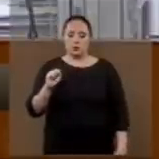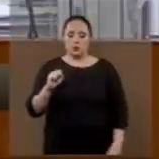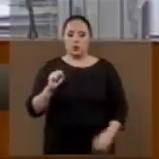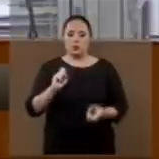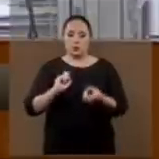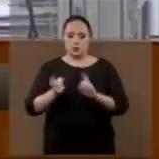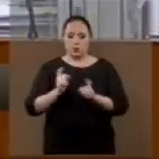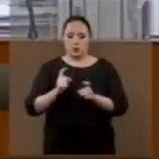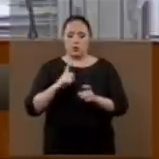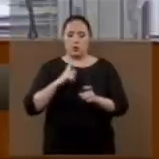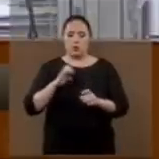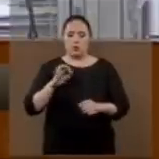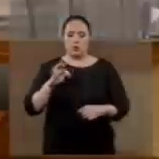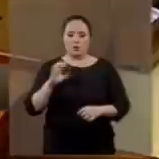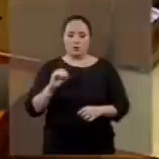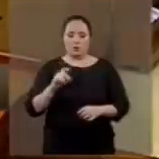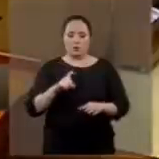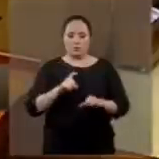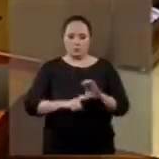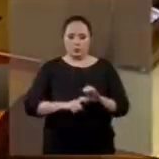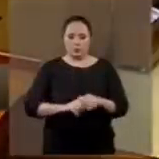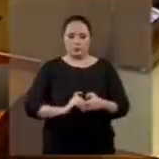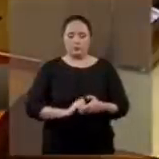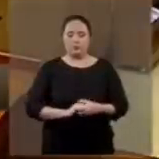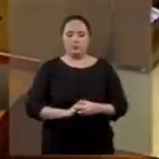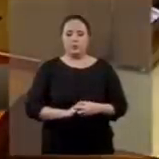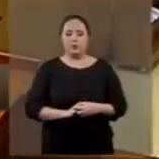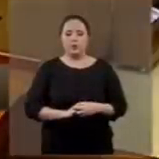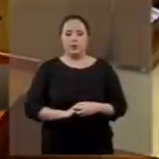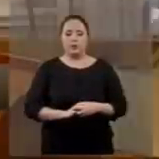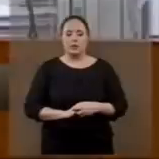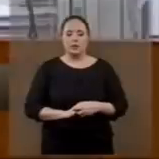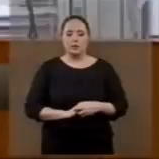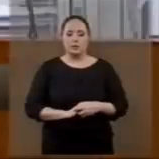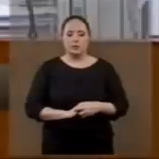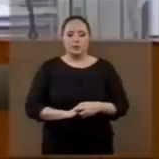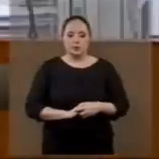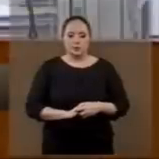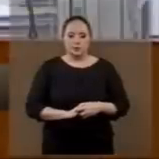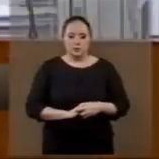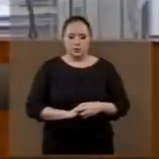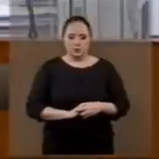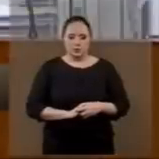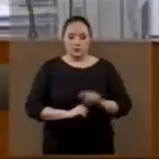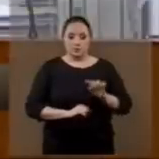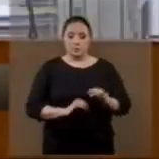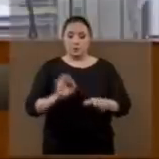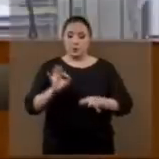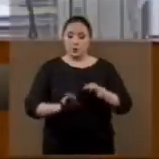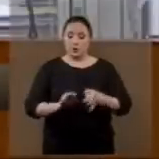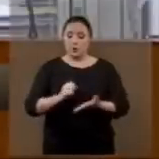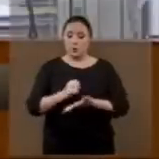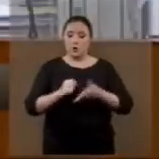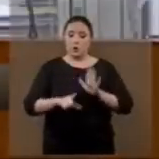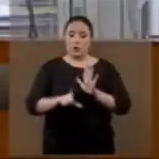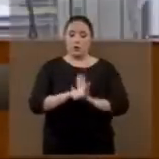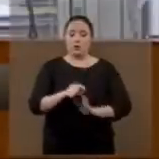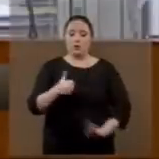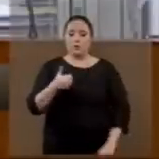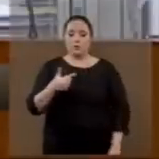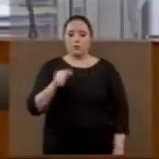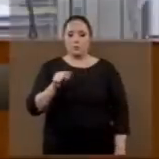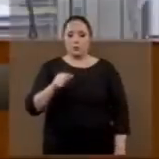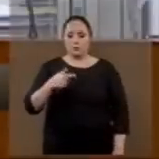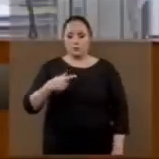efeito suspensivo. Eu acho que ele julga em menor extensão, na verdade. Não, é porque ele julga com base na Lei 12.715,